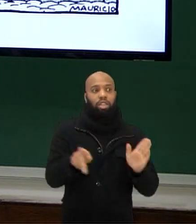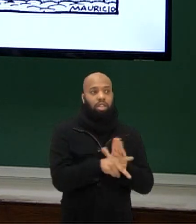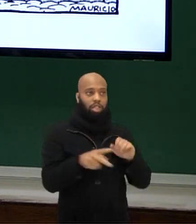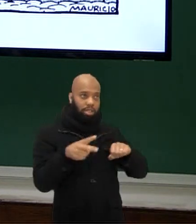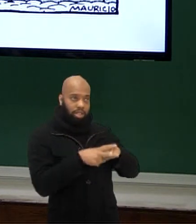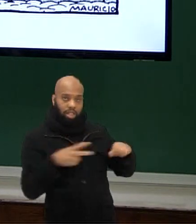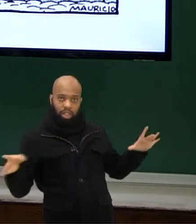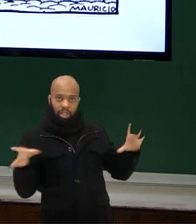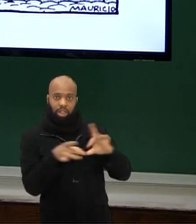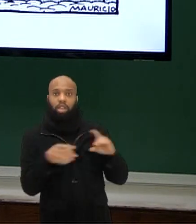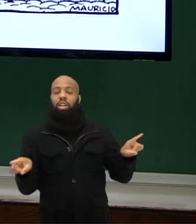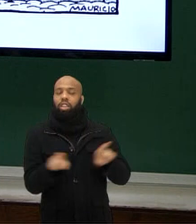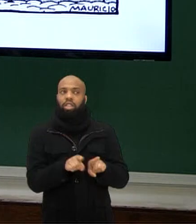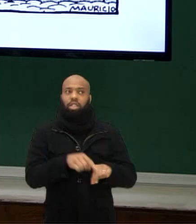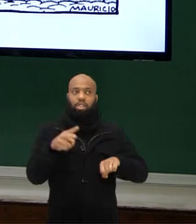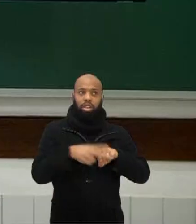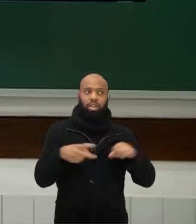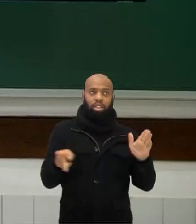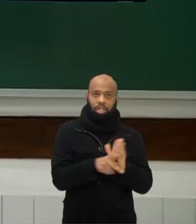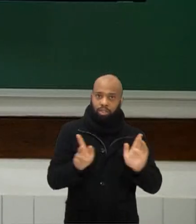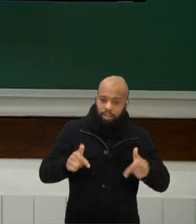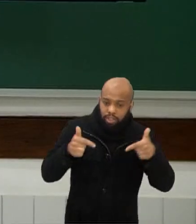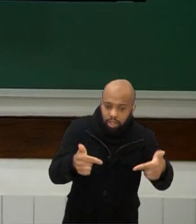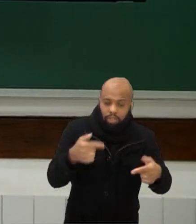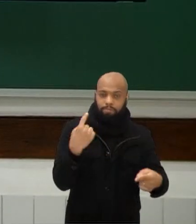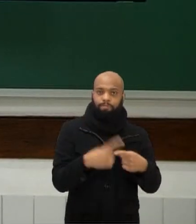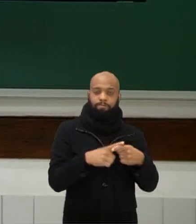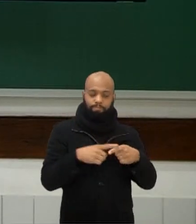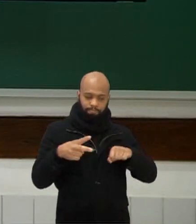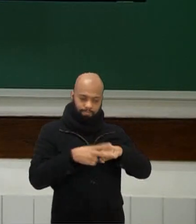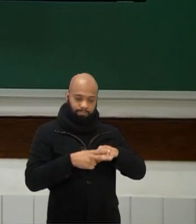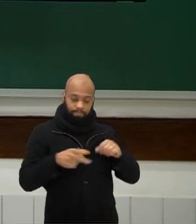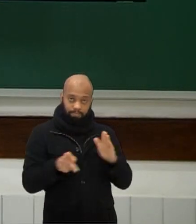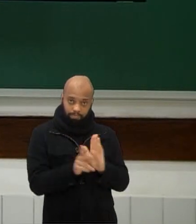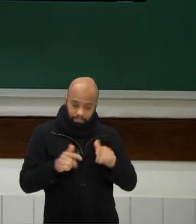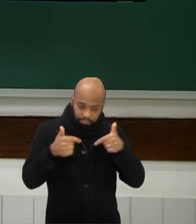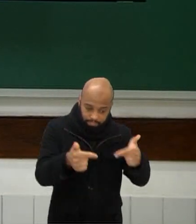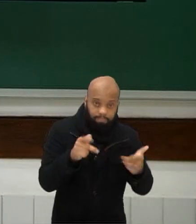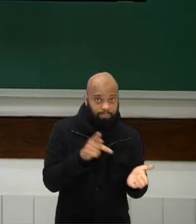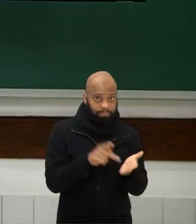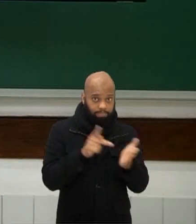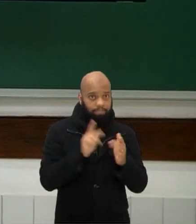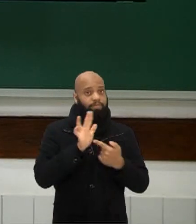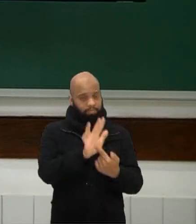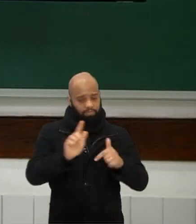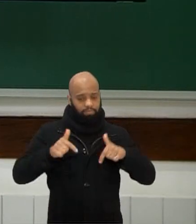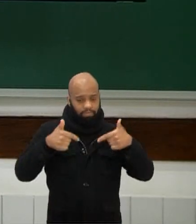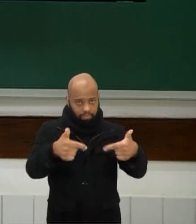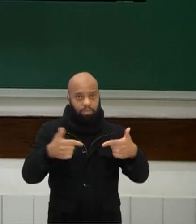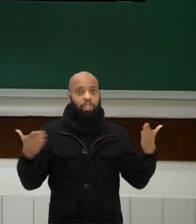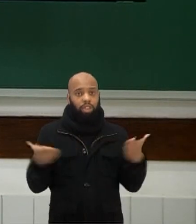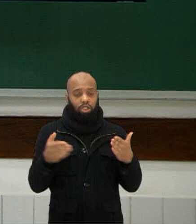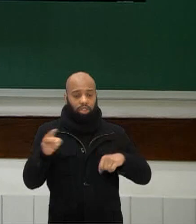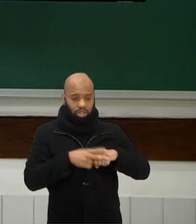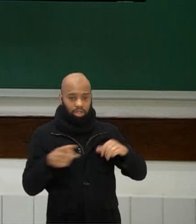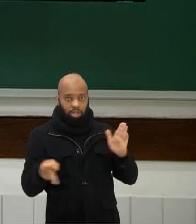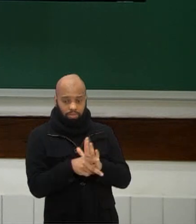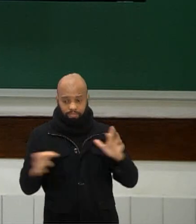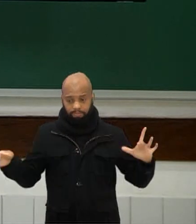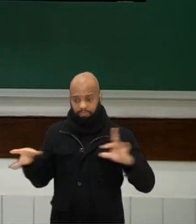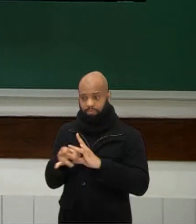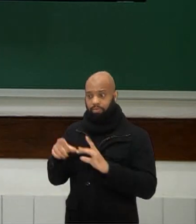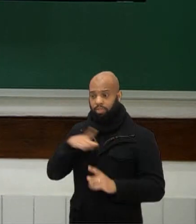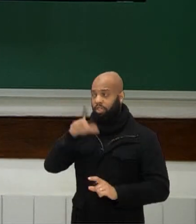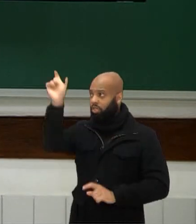ligação e verbo de ação. O verbo de ação realmente exprime uma ação. E o verbo de ligação vai ligar o